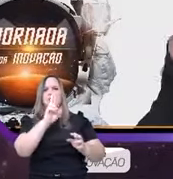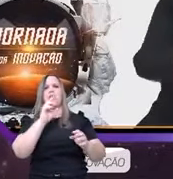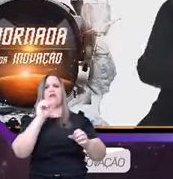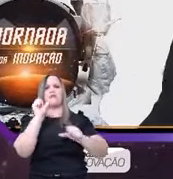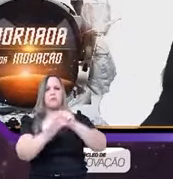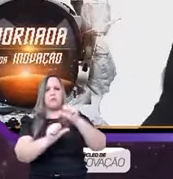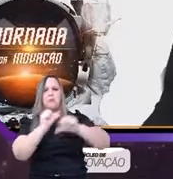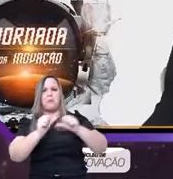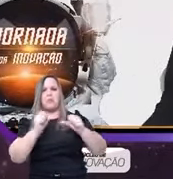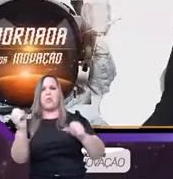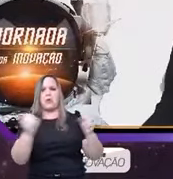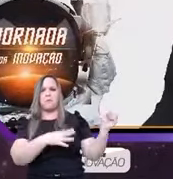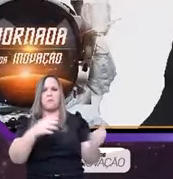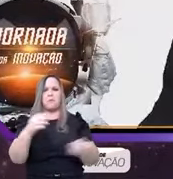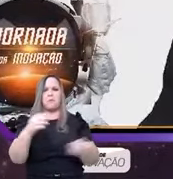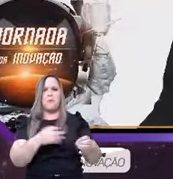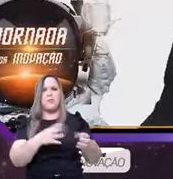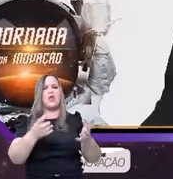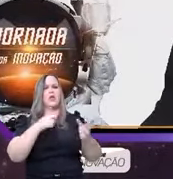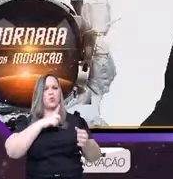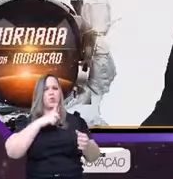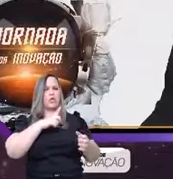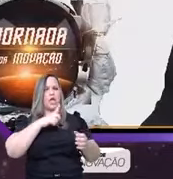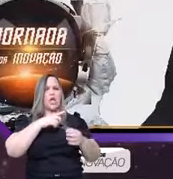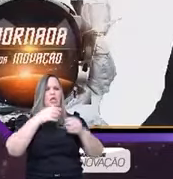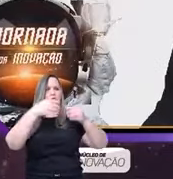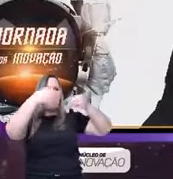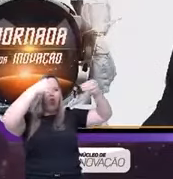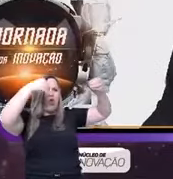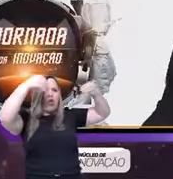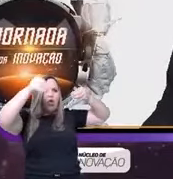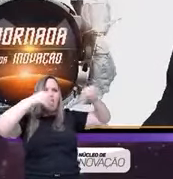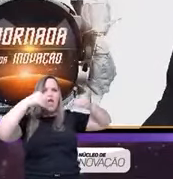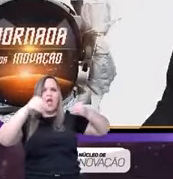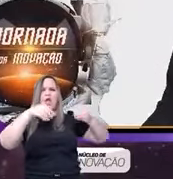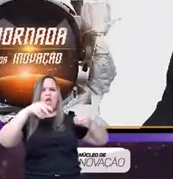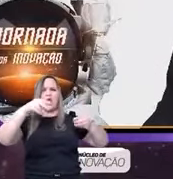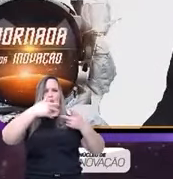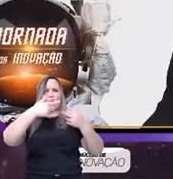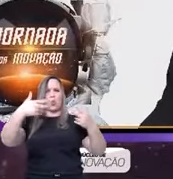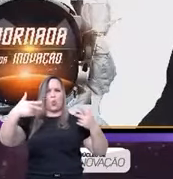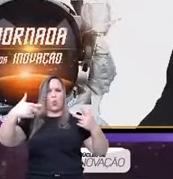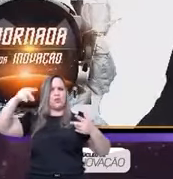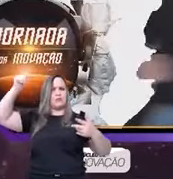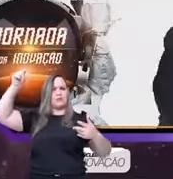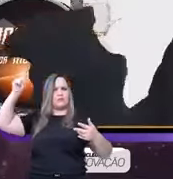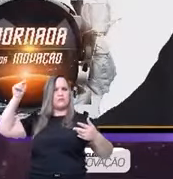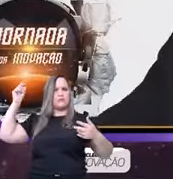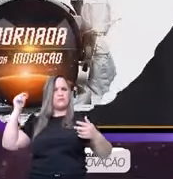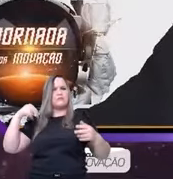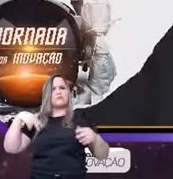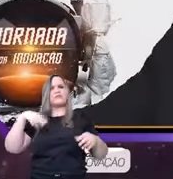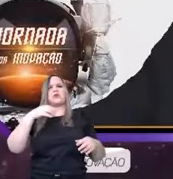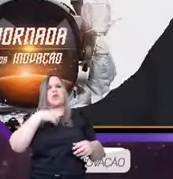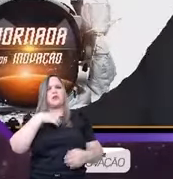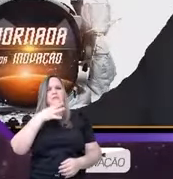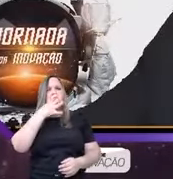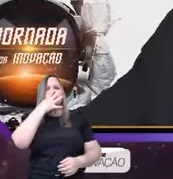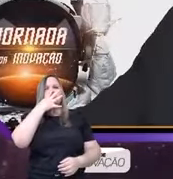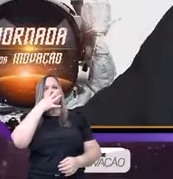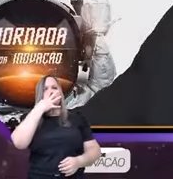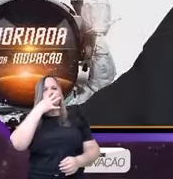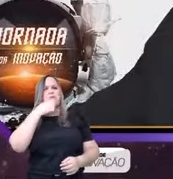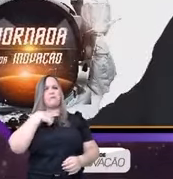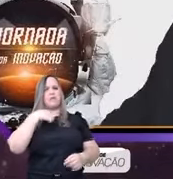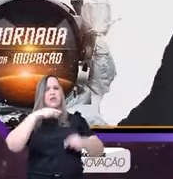para mostrar a réplica que eu tenho do Steve Jobs, que para mim funciona como uma grande inspiração aqui na minha própria mesa de